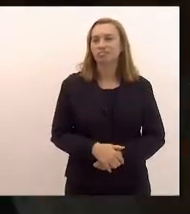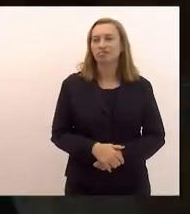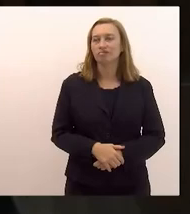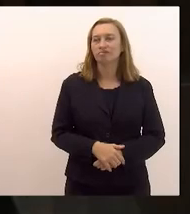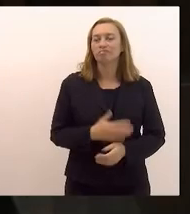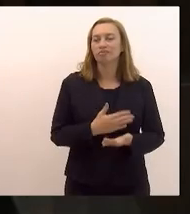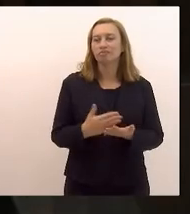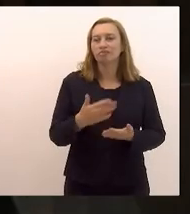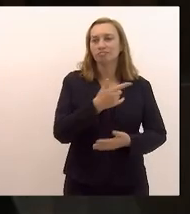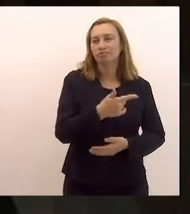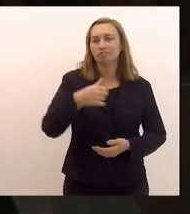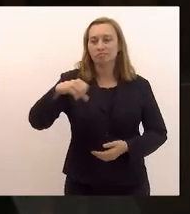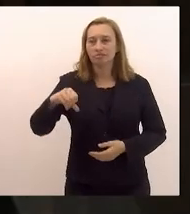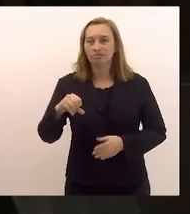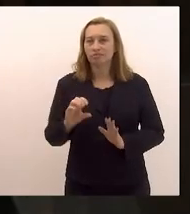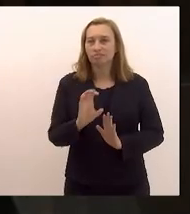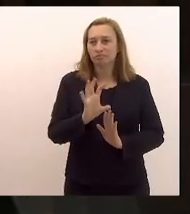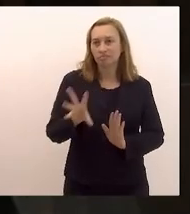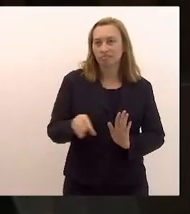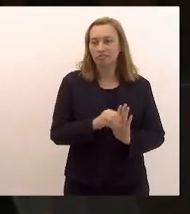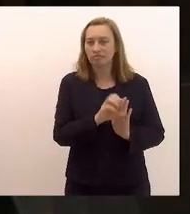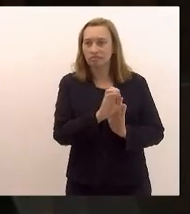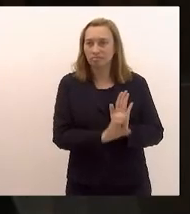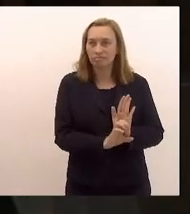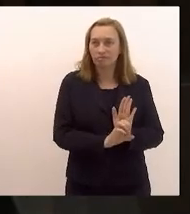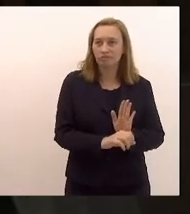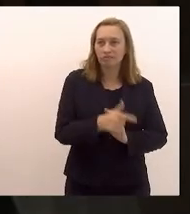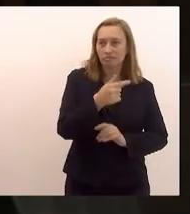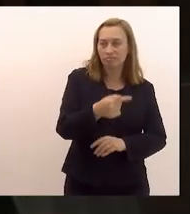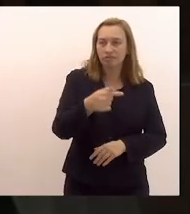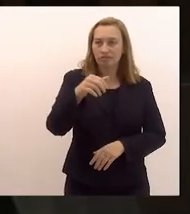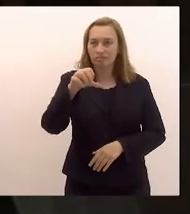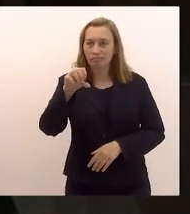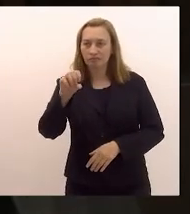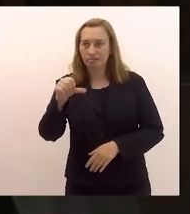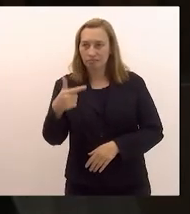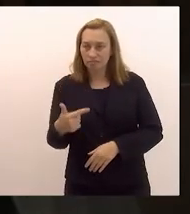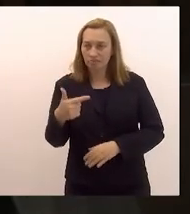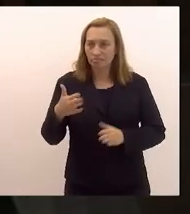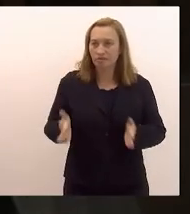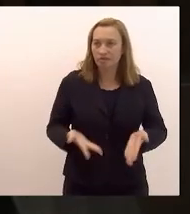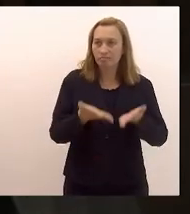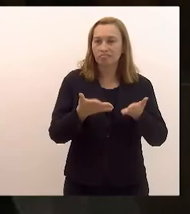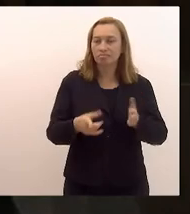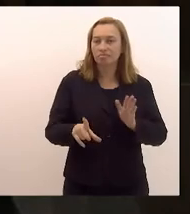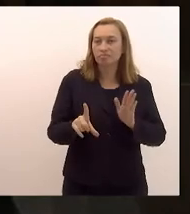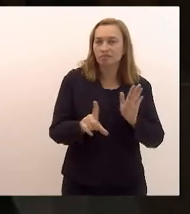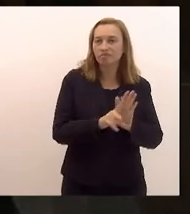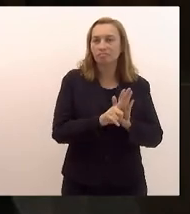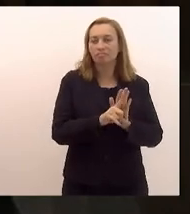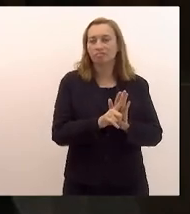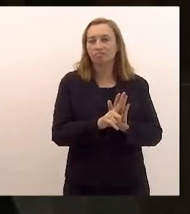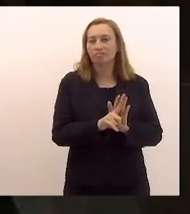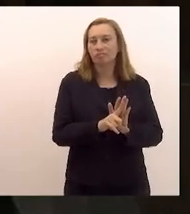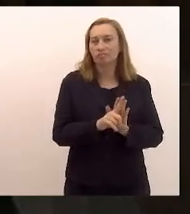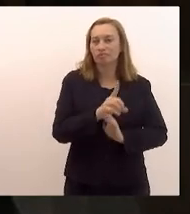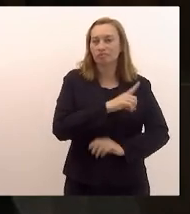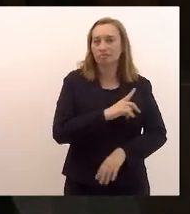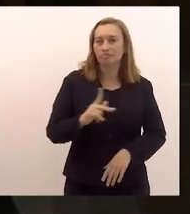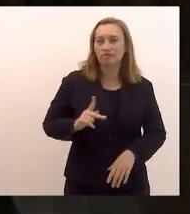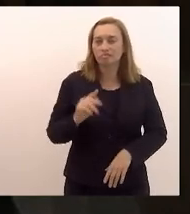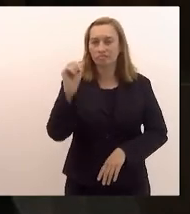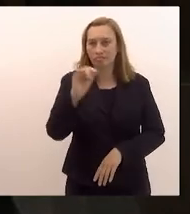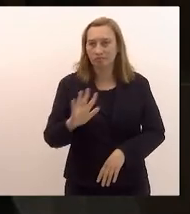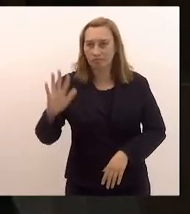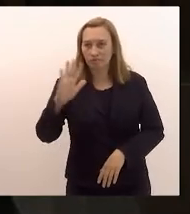começa em 2019 com a emenda à constituição nº 72 que criou a iniciativa de lei para o defensor